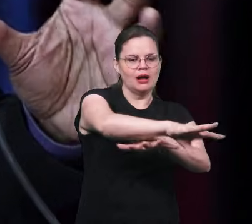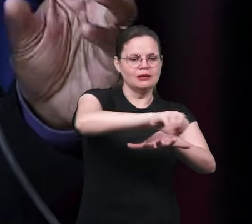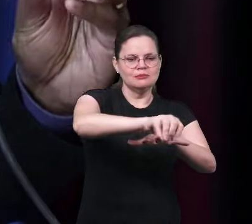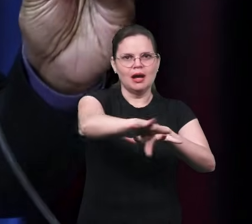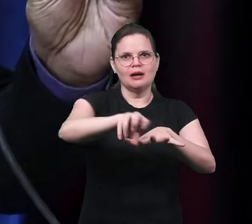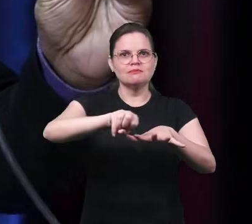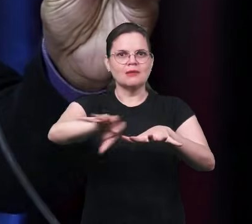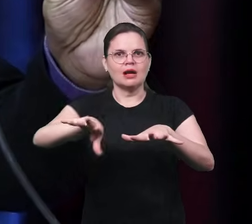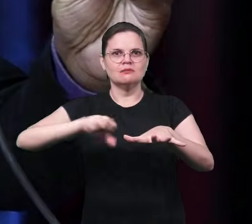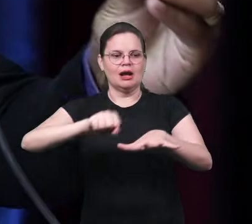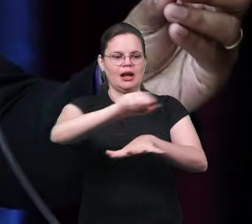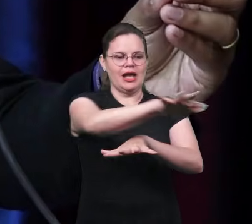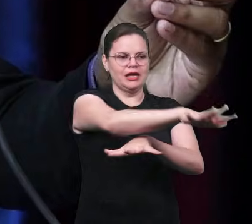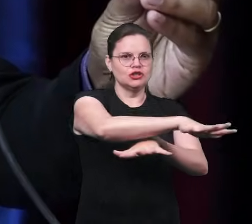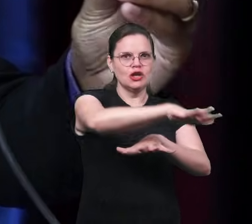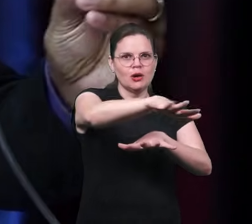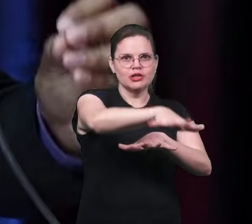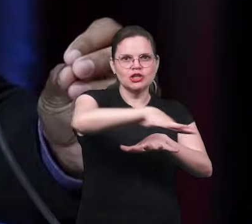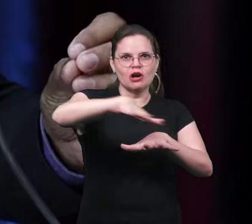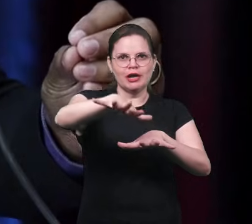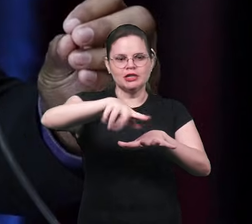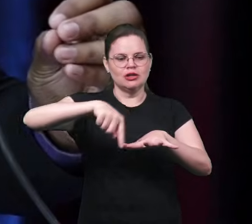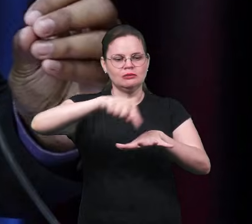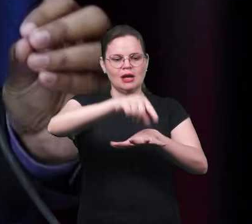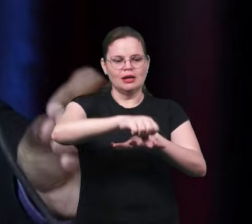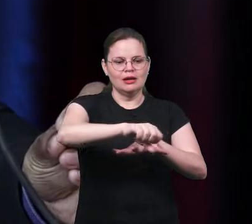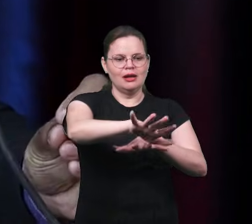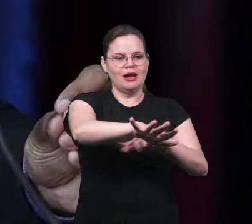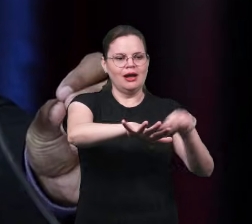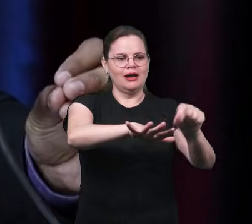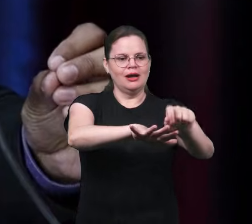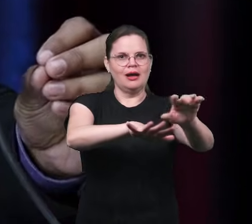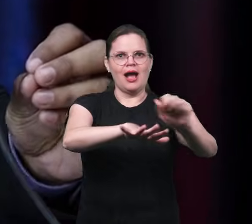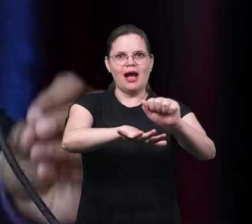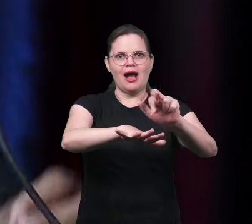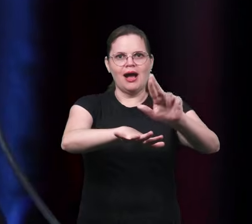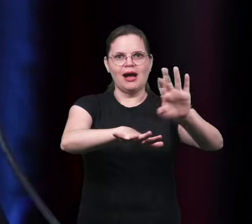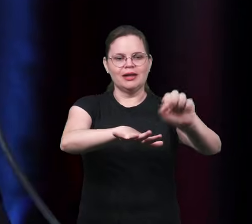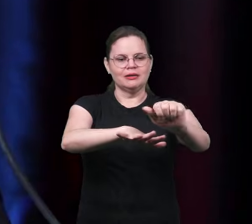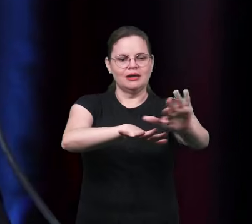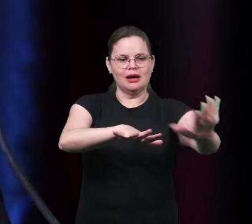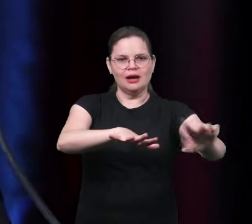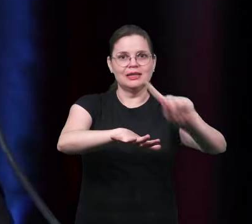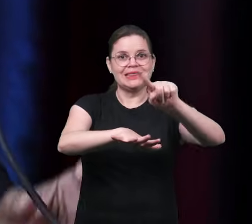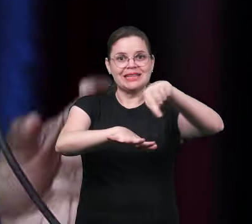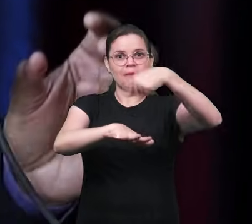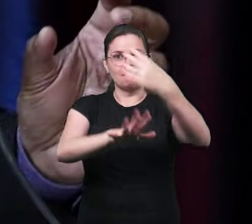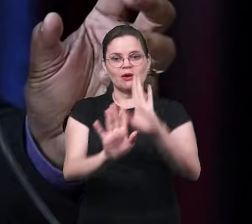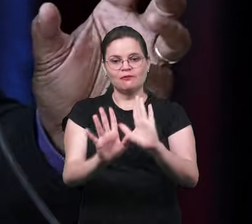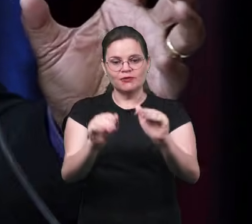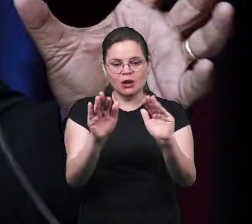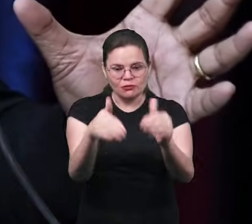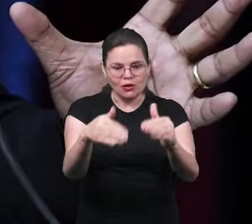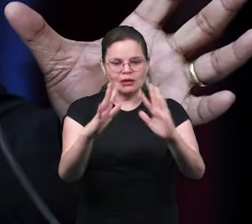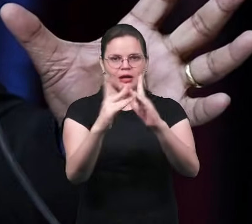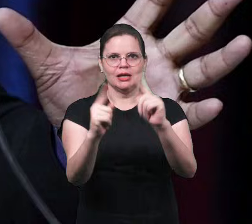regiões divididas por regiões, por áreas, por polo, e as igrejas. Então,